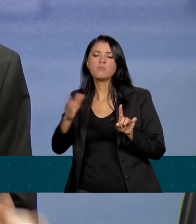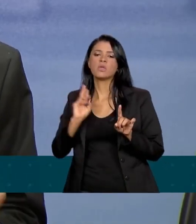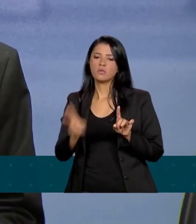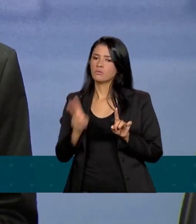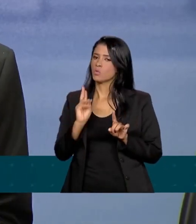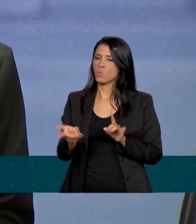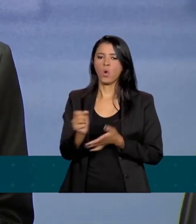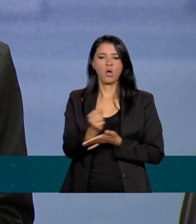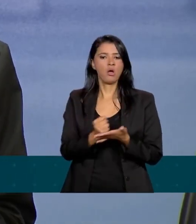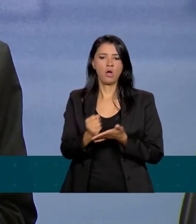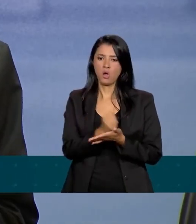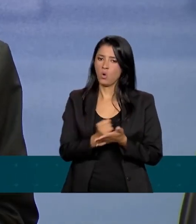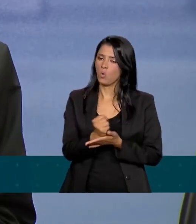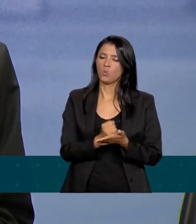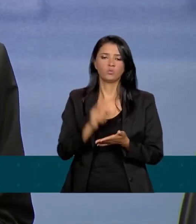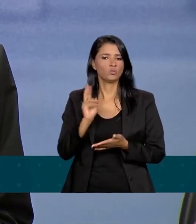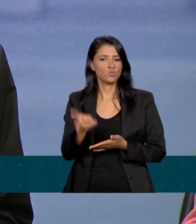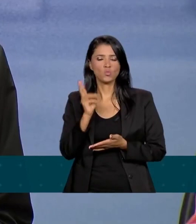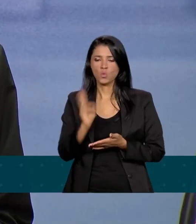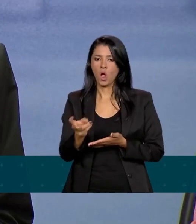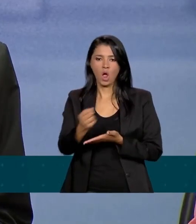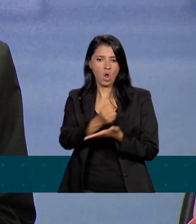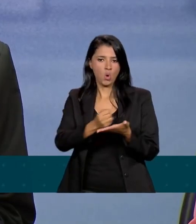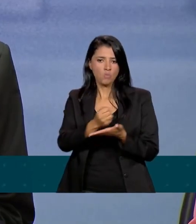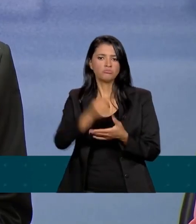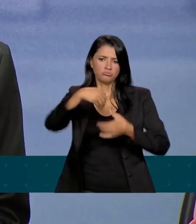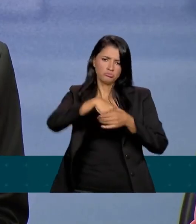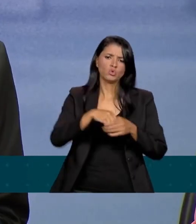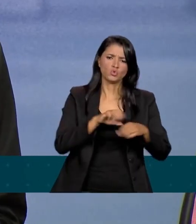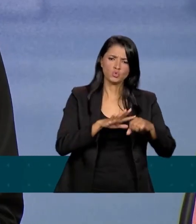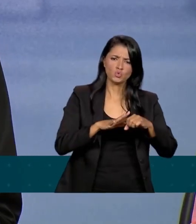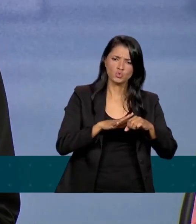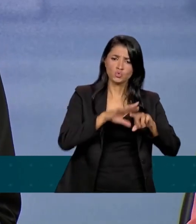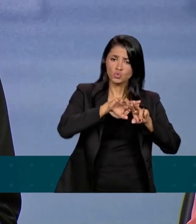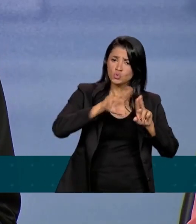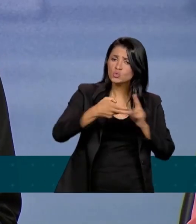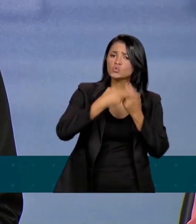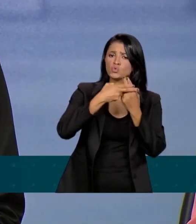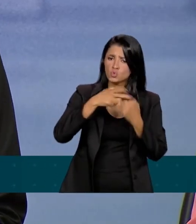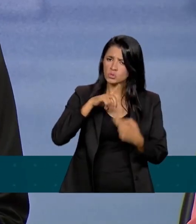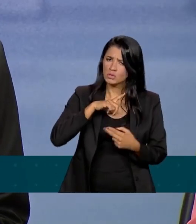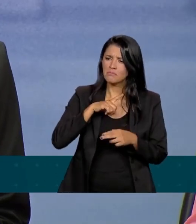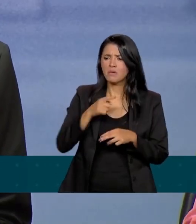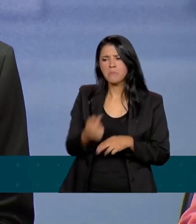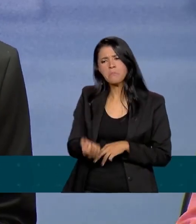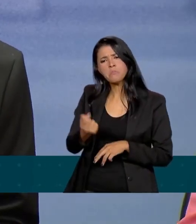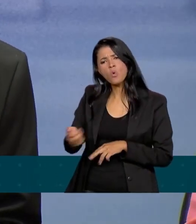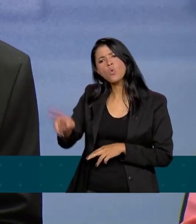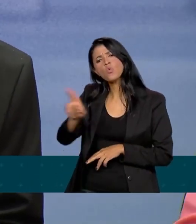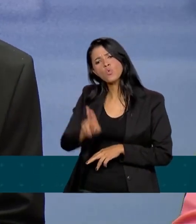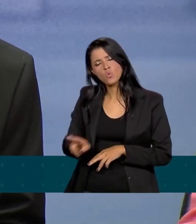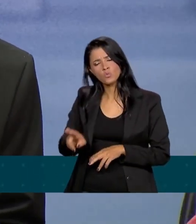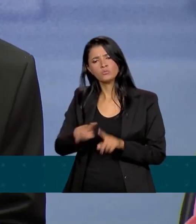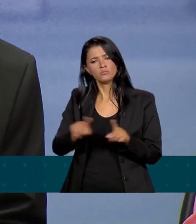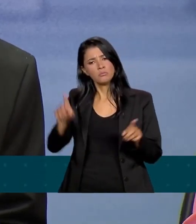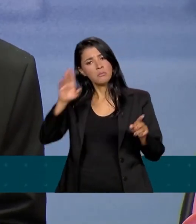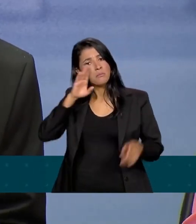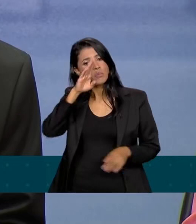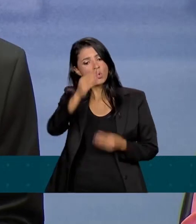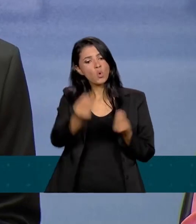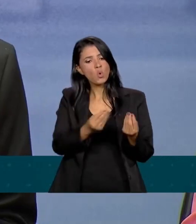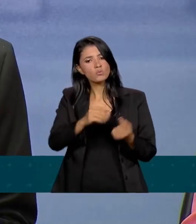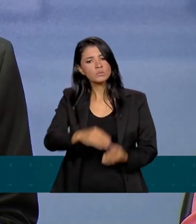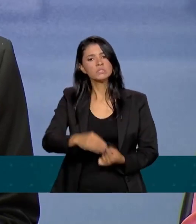droga, rifampicina com isoniazida, disponível no SUS, mas com a cobertura muito baixa ainda, e a gente vai priorizar de